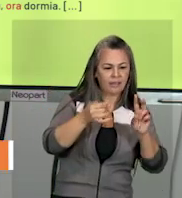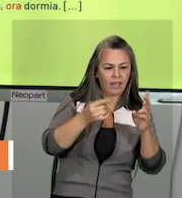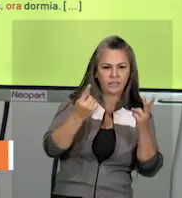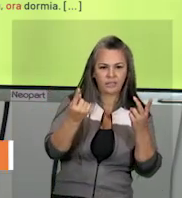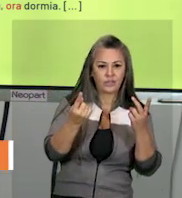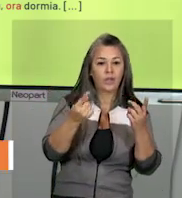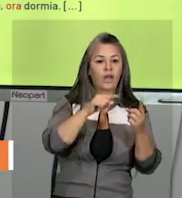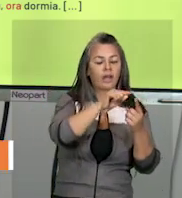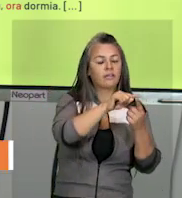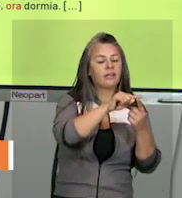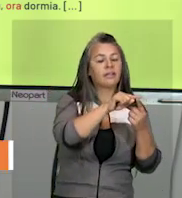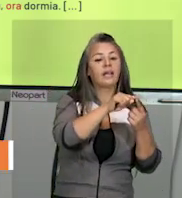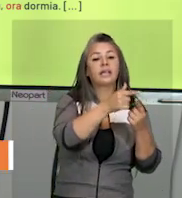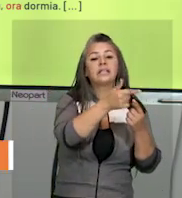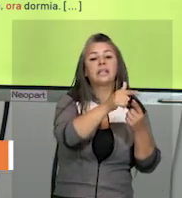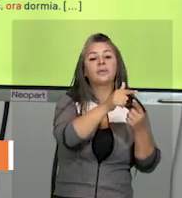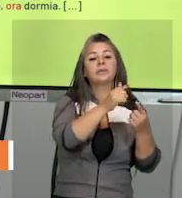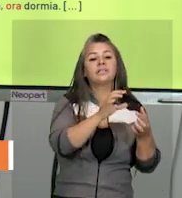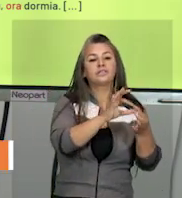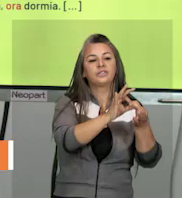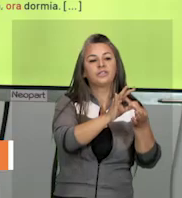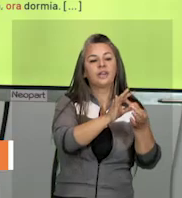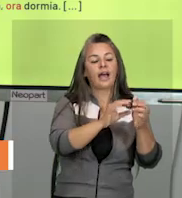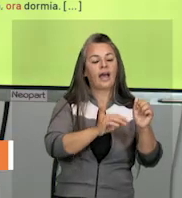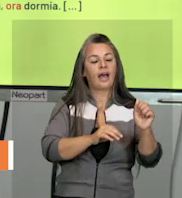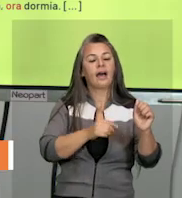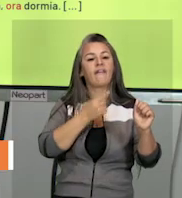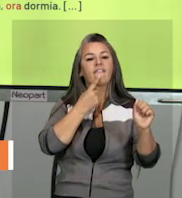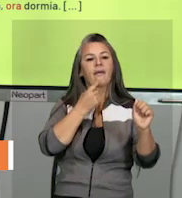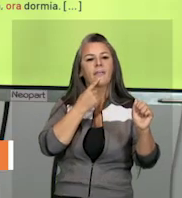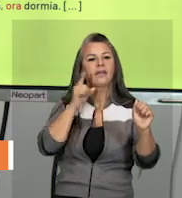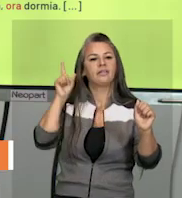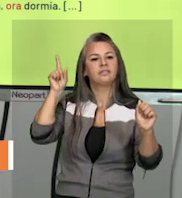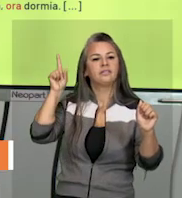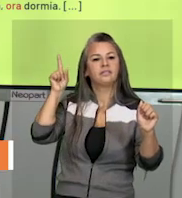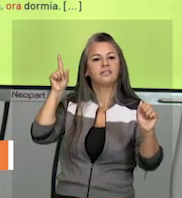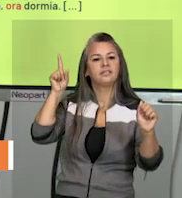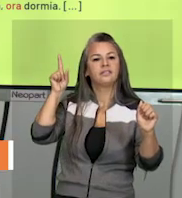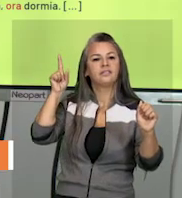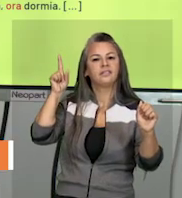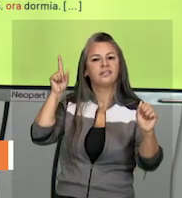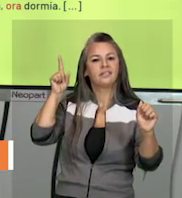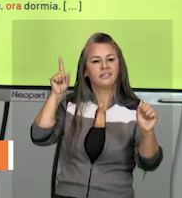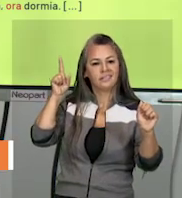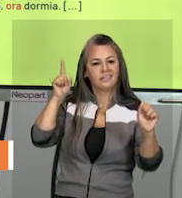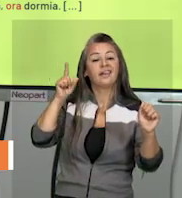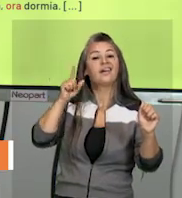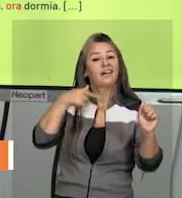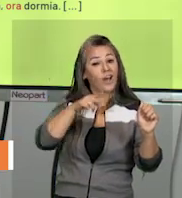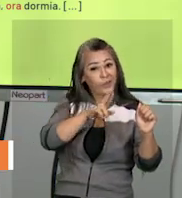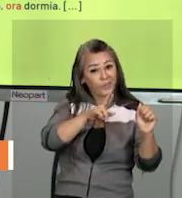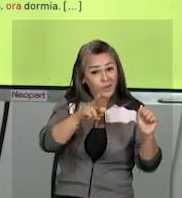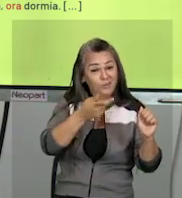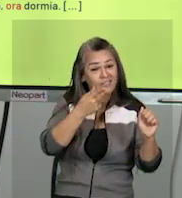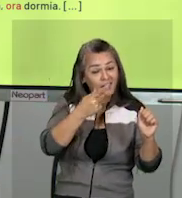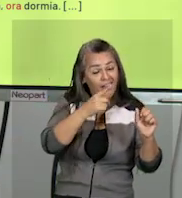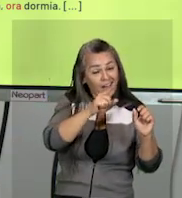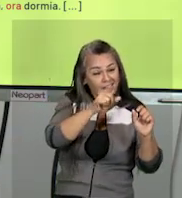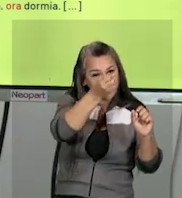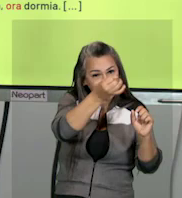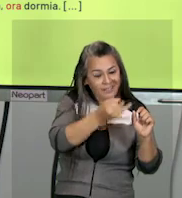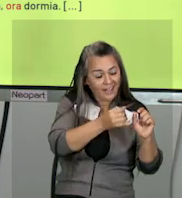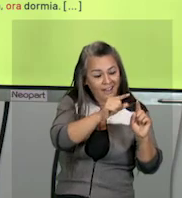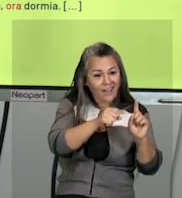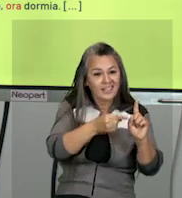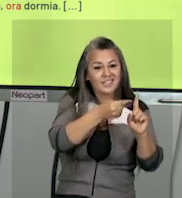Olha só. Aditiva. Quais são elas? O nome já fala. Vai somar, vai acrescentar algo. O eu, nem,